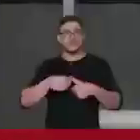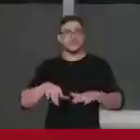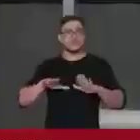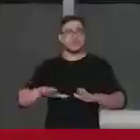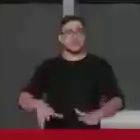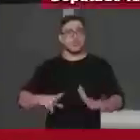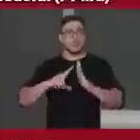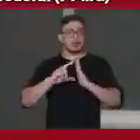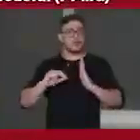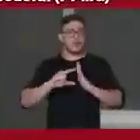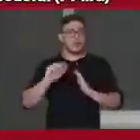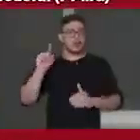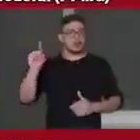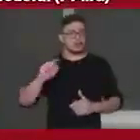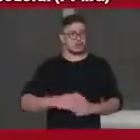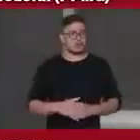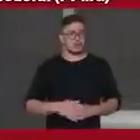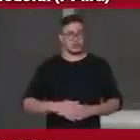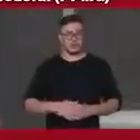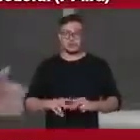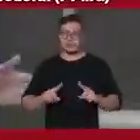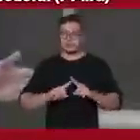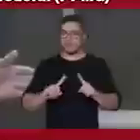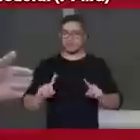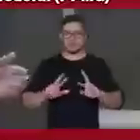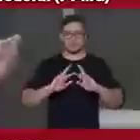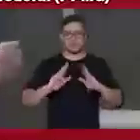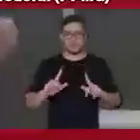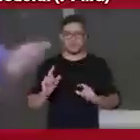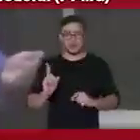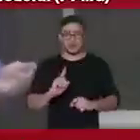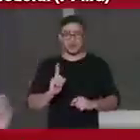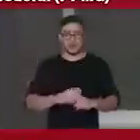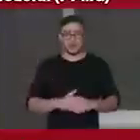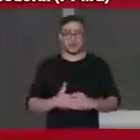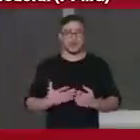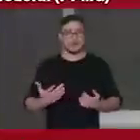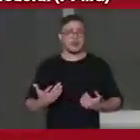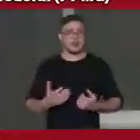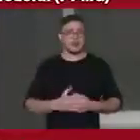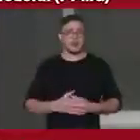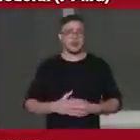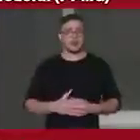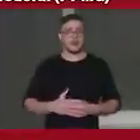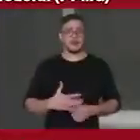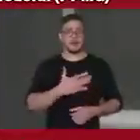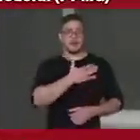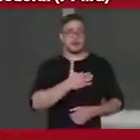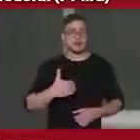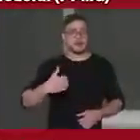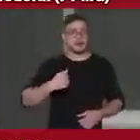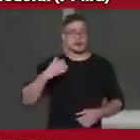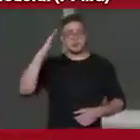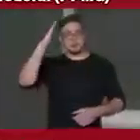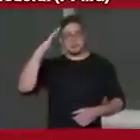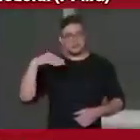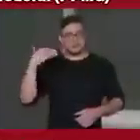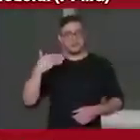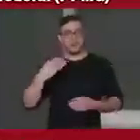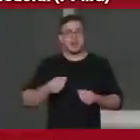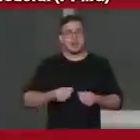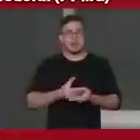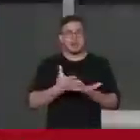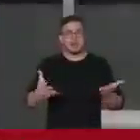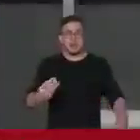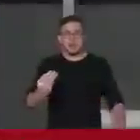brasileiro a primeira dama era ofereceu lanchinhos para que pessoas que estavam fazendo